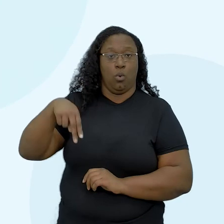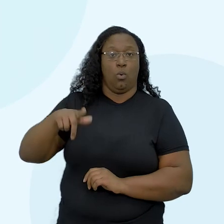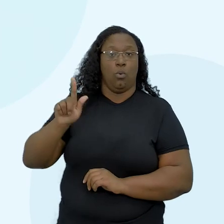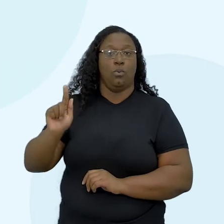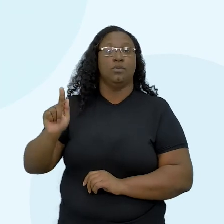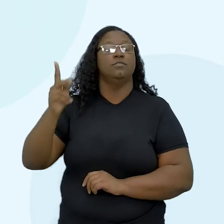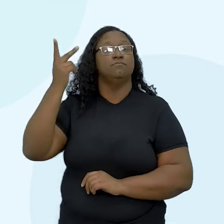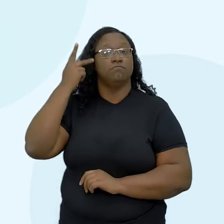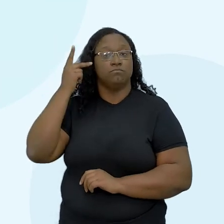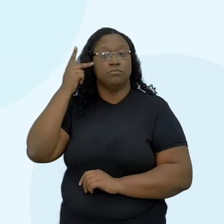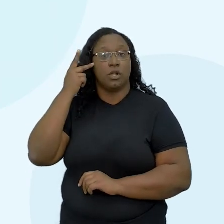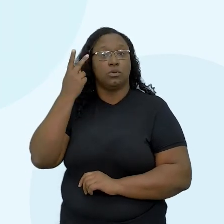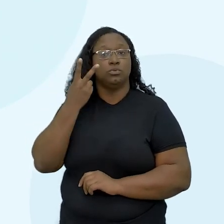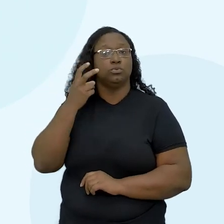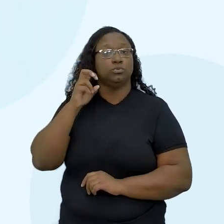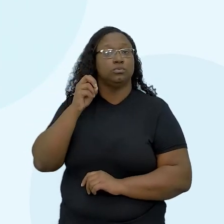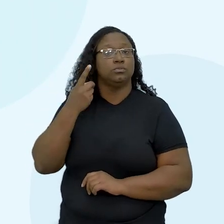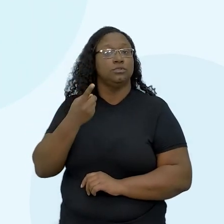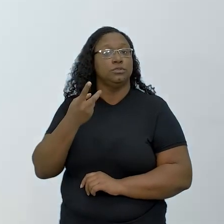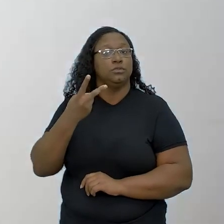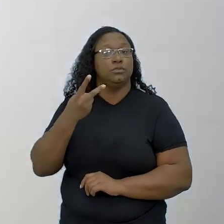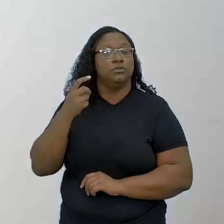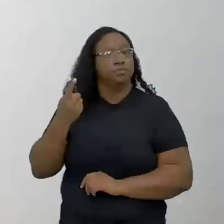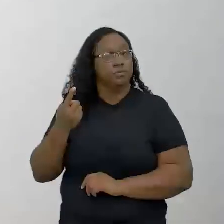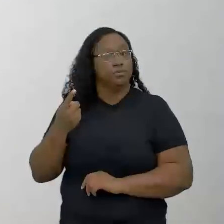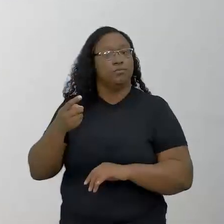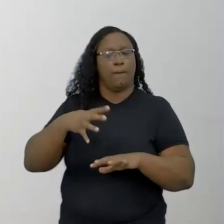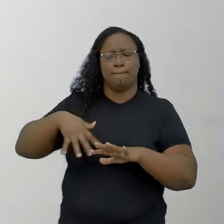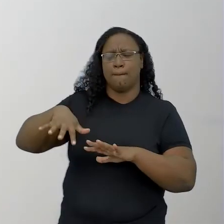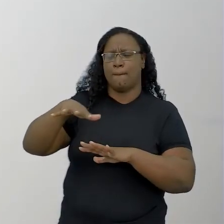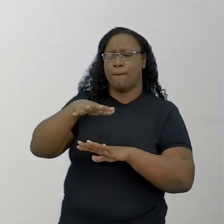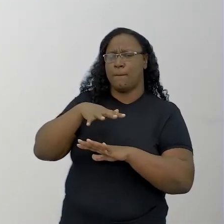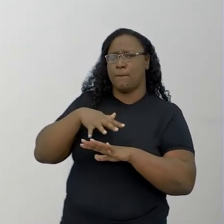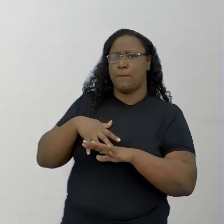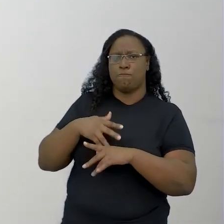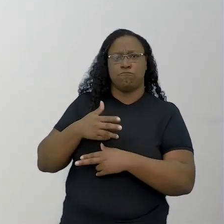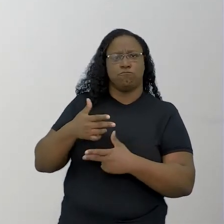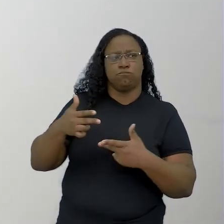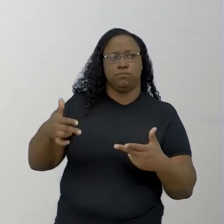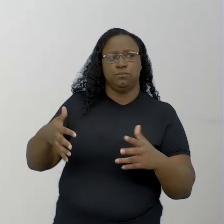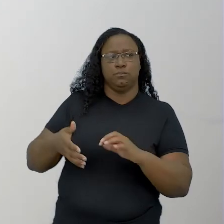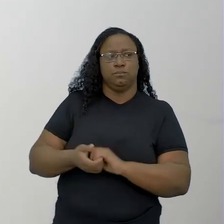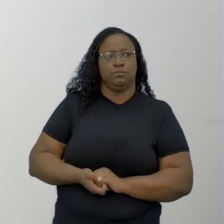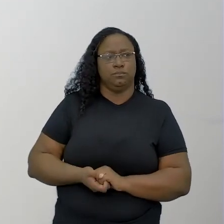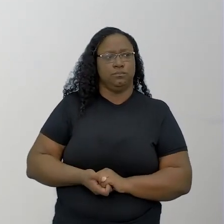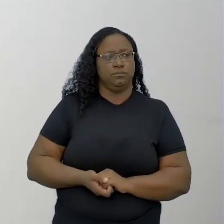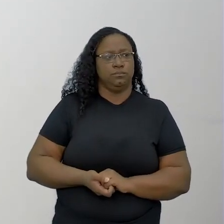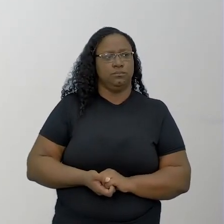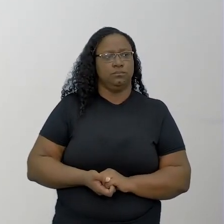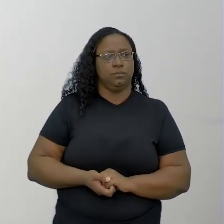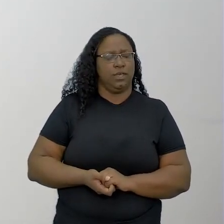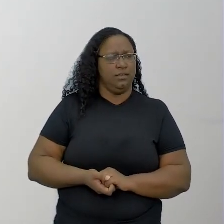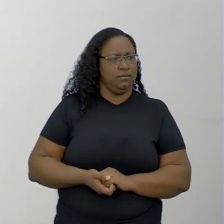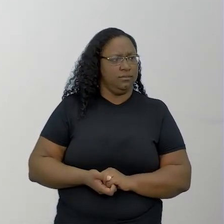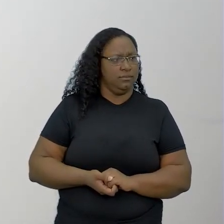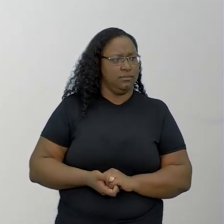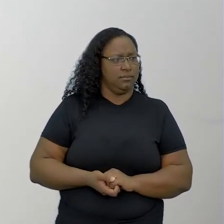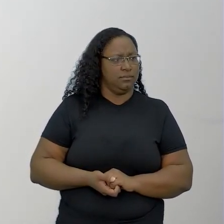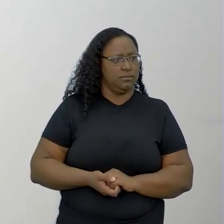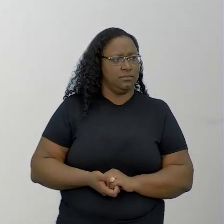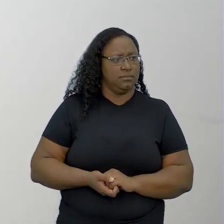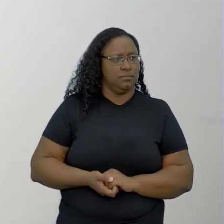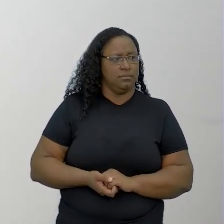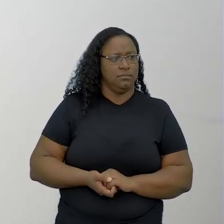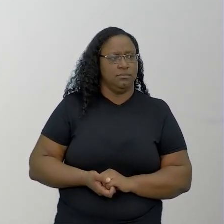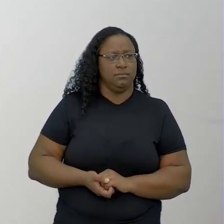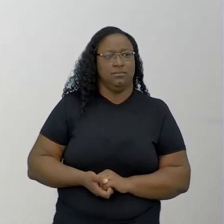2021, com uma série aí de alcances que vocês podem guardar nesse material e aprofundar